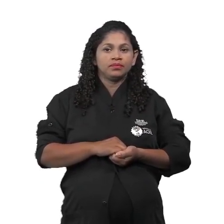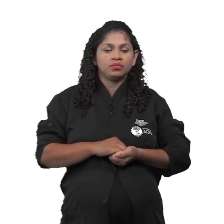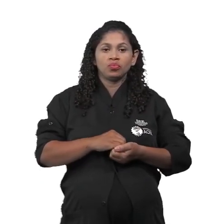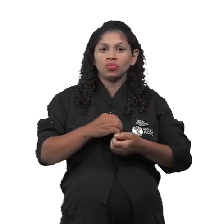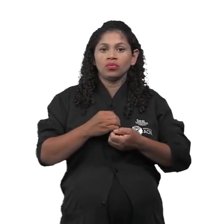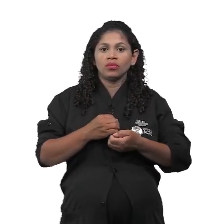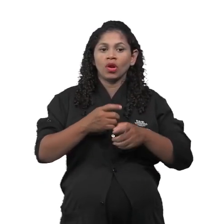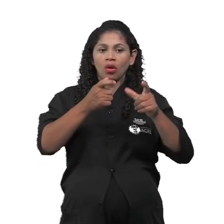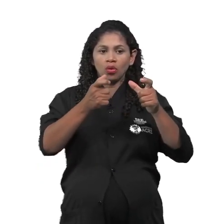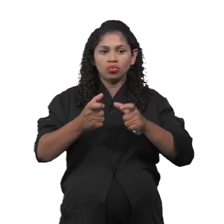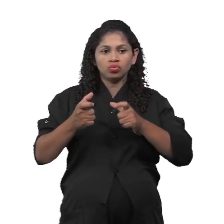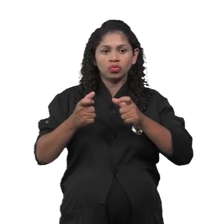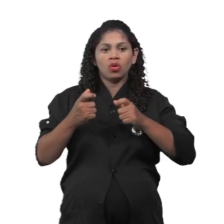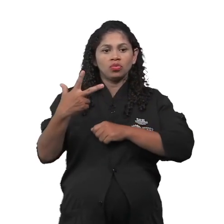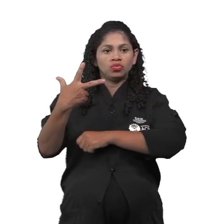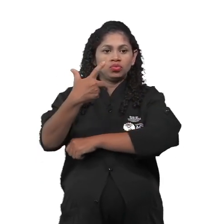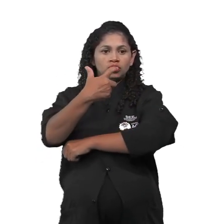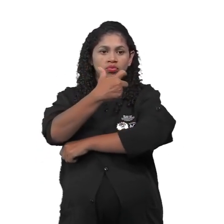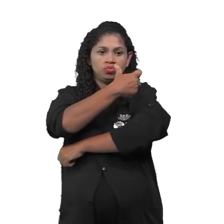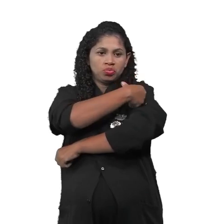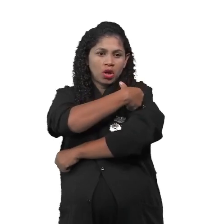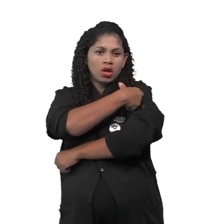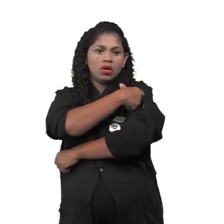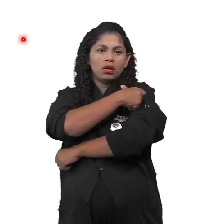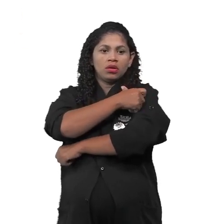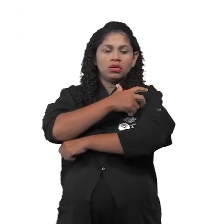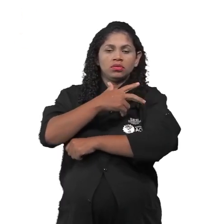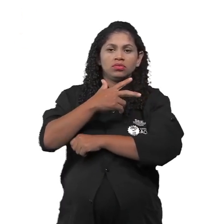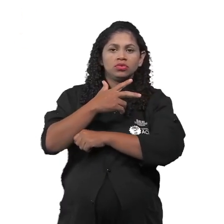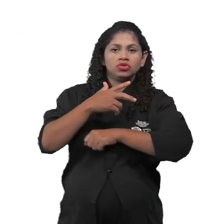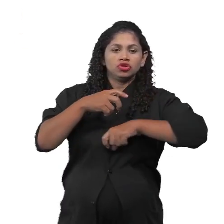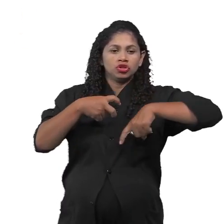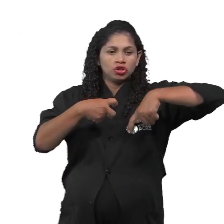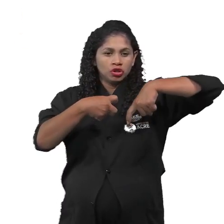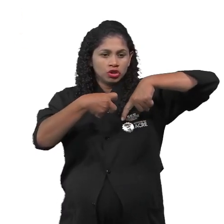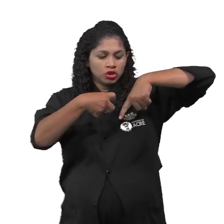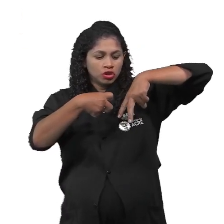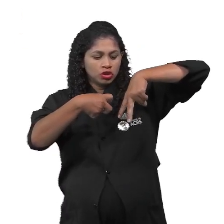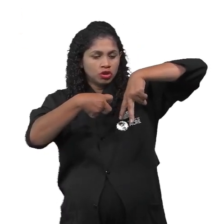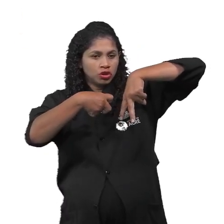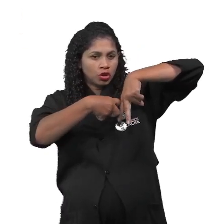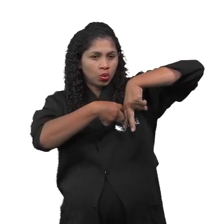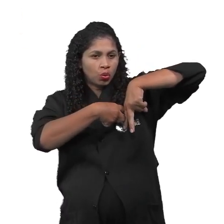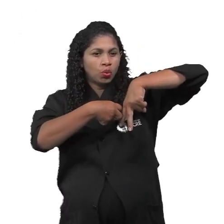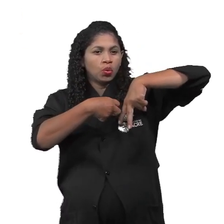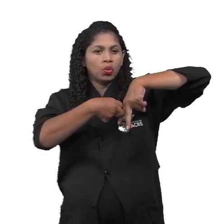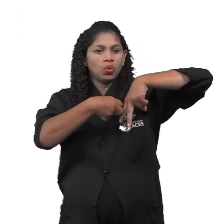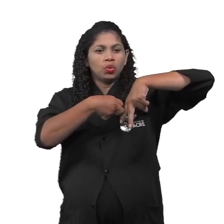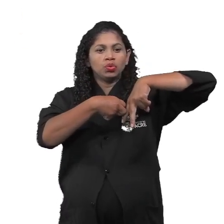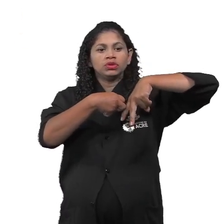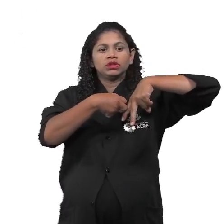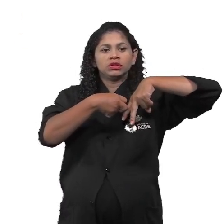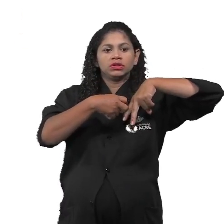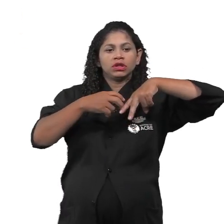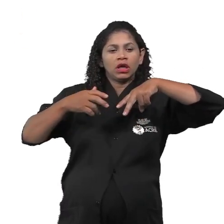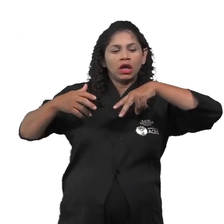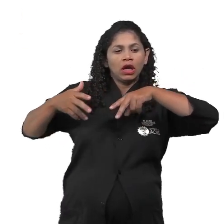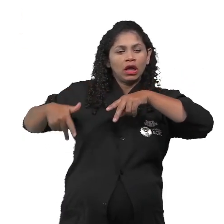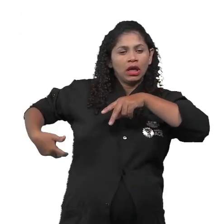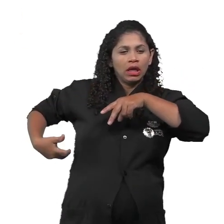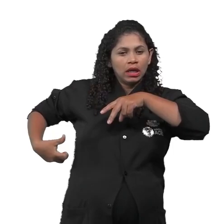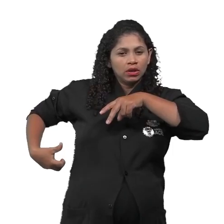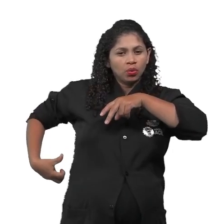a injeção intramuscular, e nessa região a gente tem aqui onde a gente aplica, né,